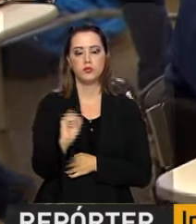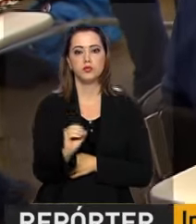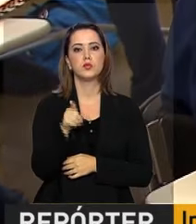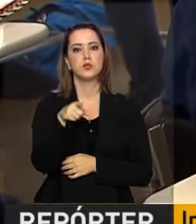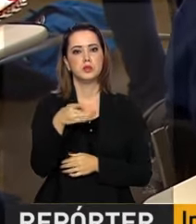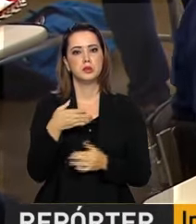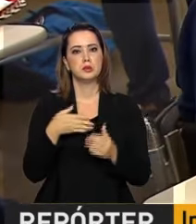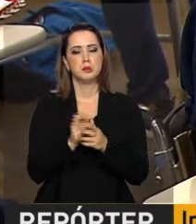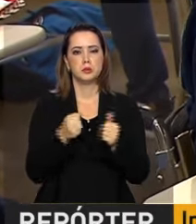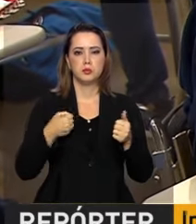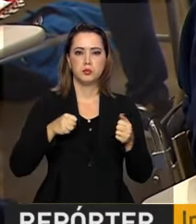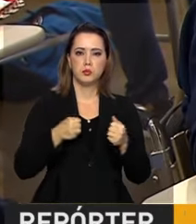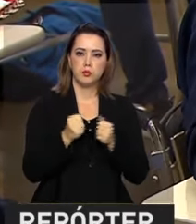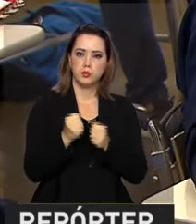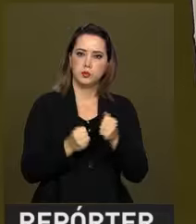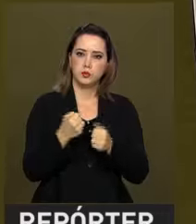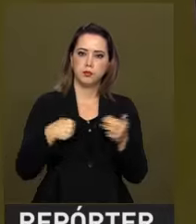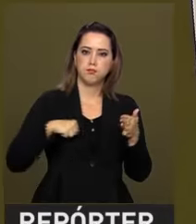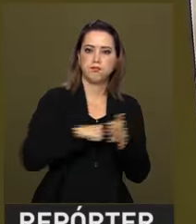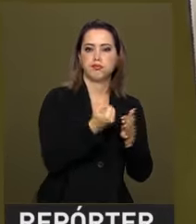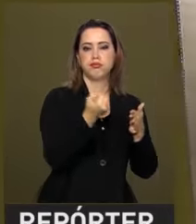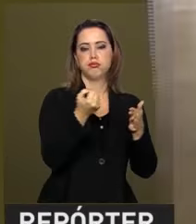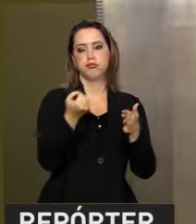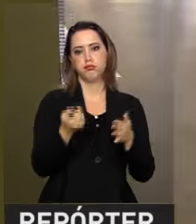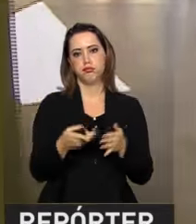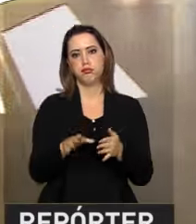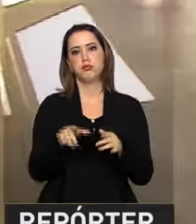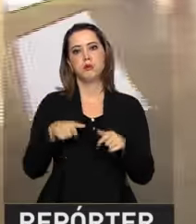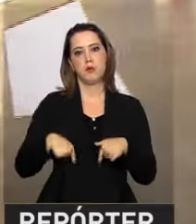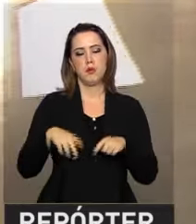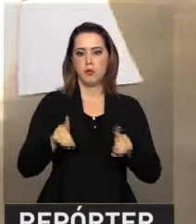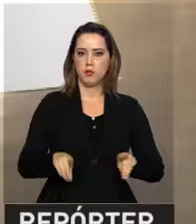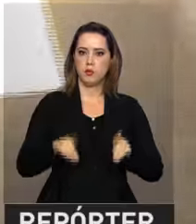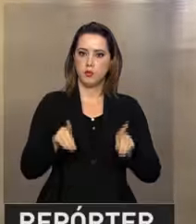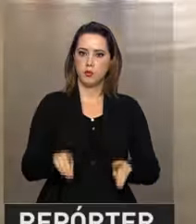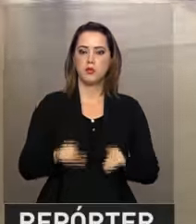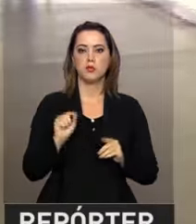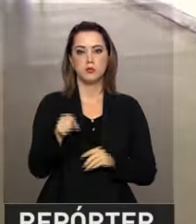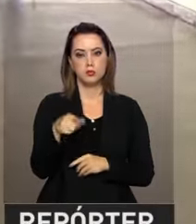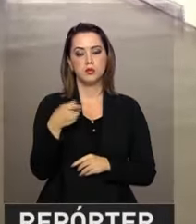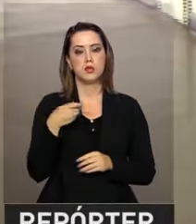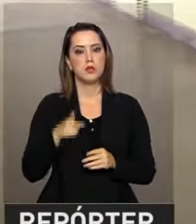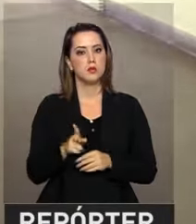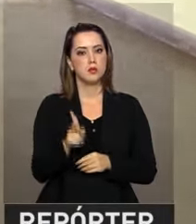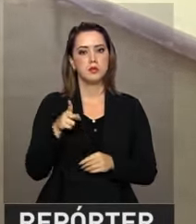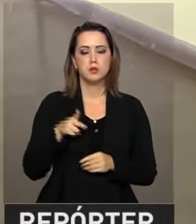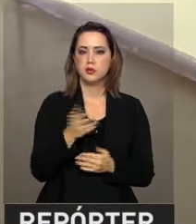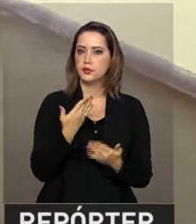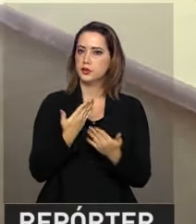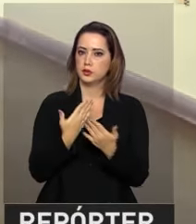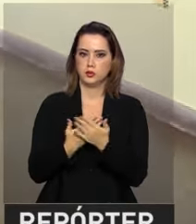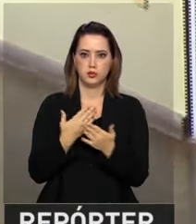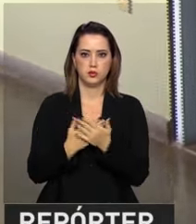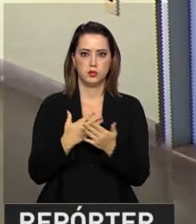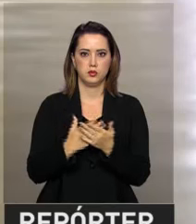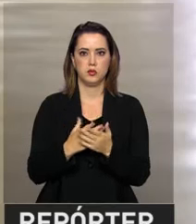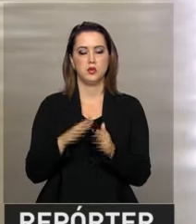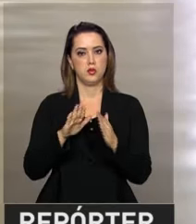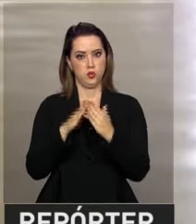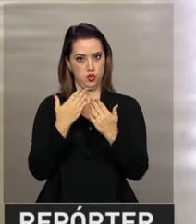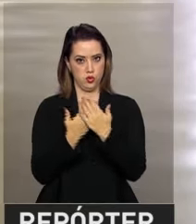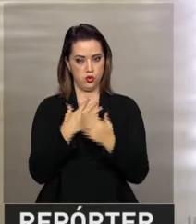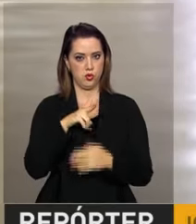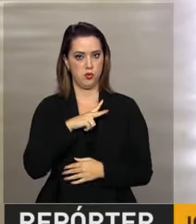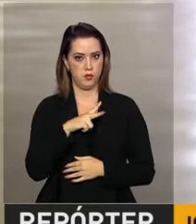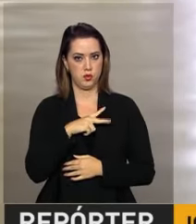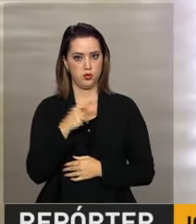apenas 8 meses de idade e ficou paraplégico. Apesar das limitações, sempre estudou em escolas particulares. A gente